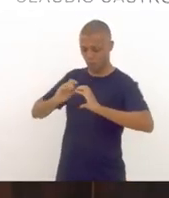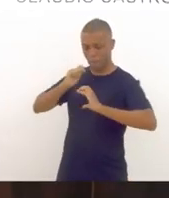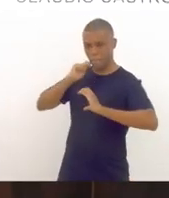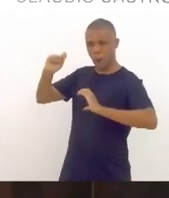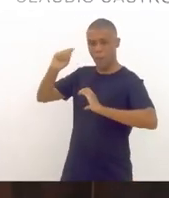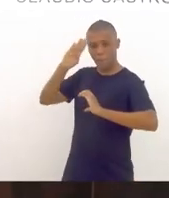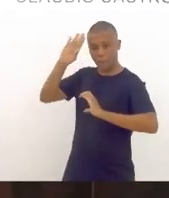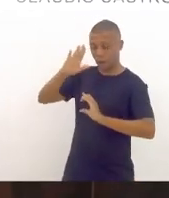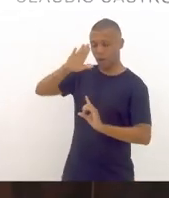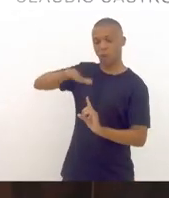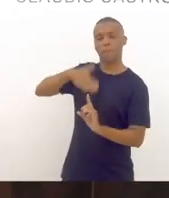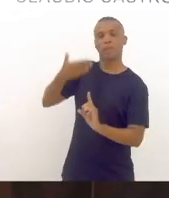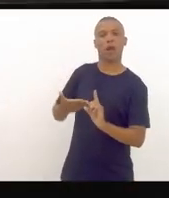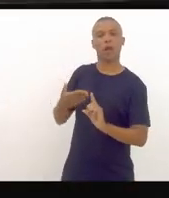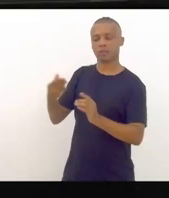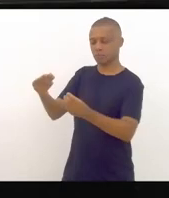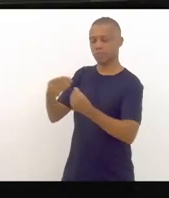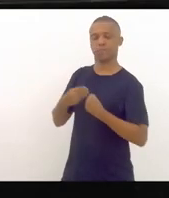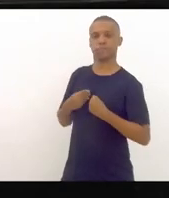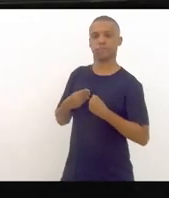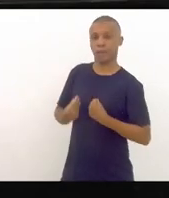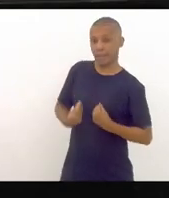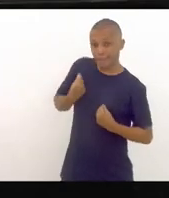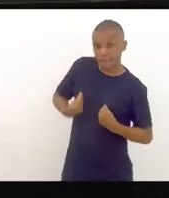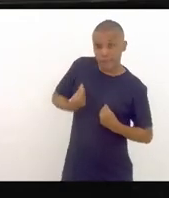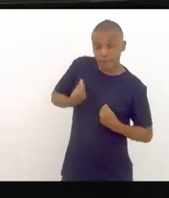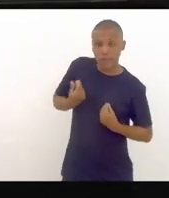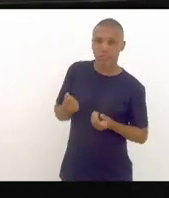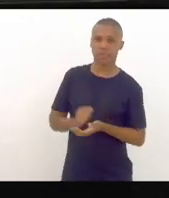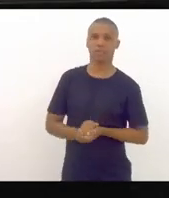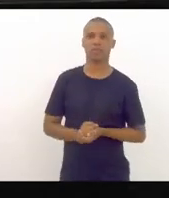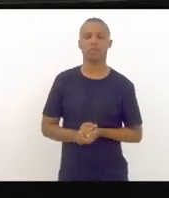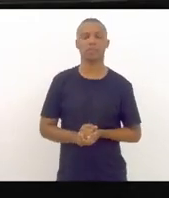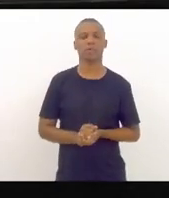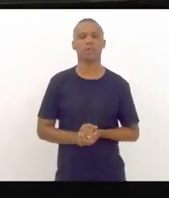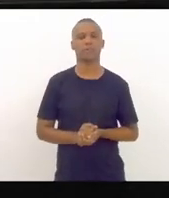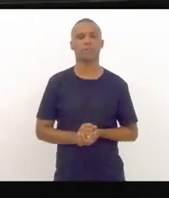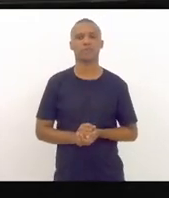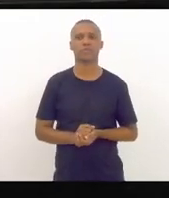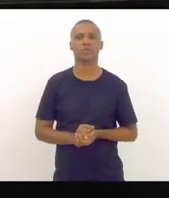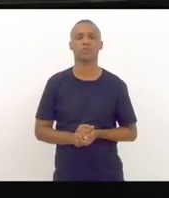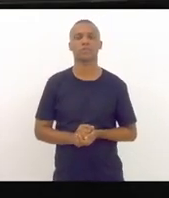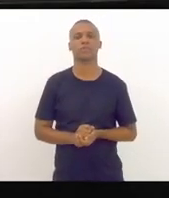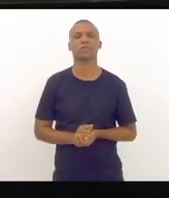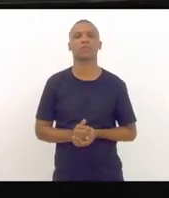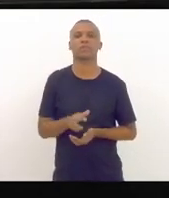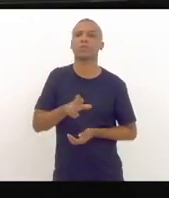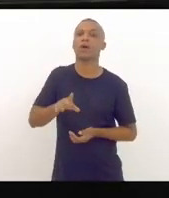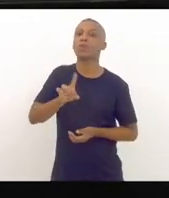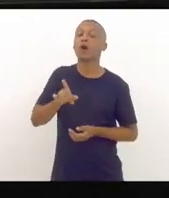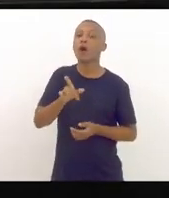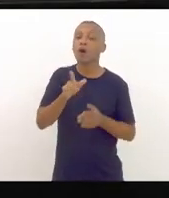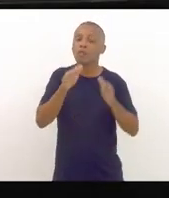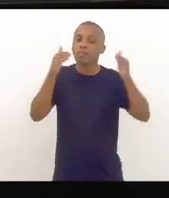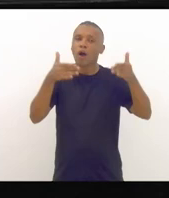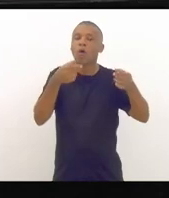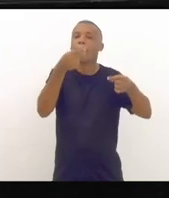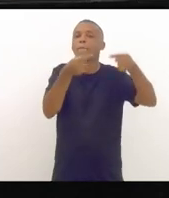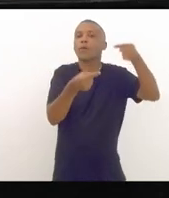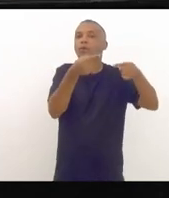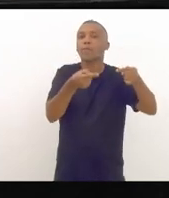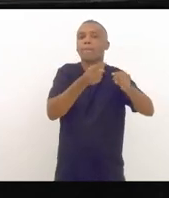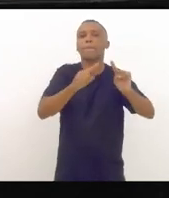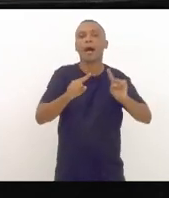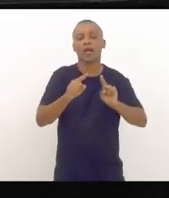que recebo em vida, não só como político, mas também como pessoa e